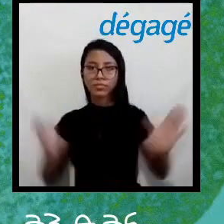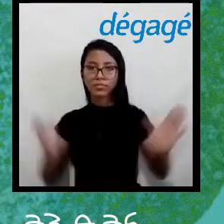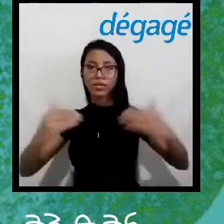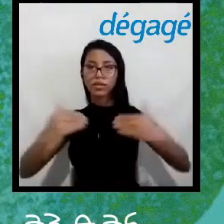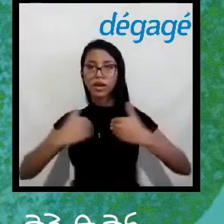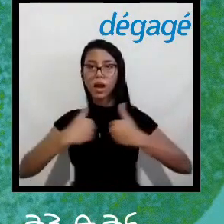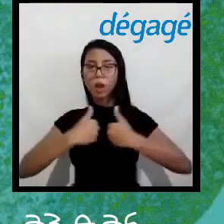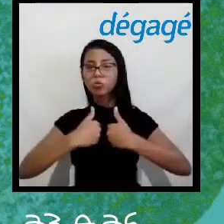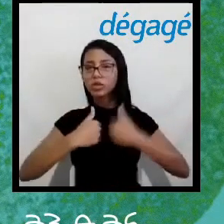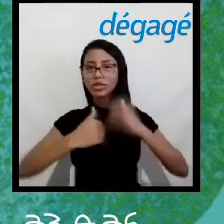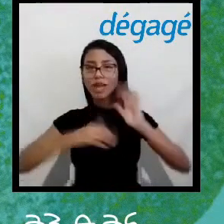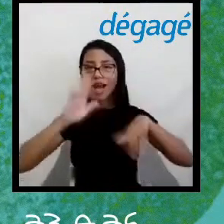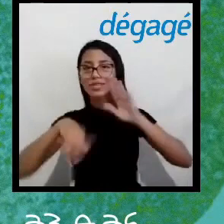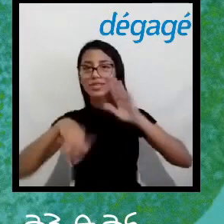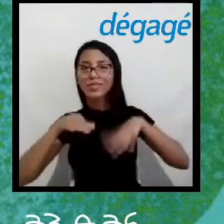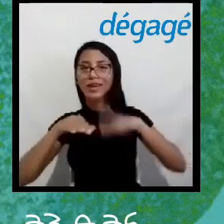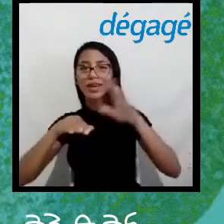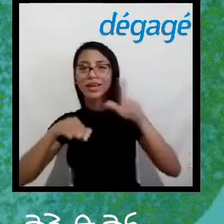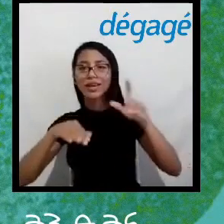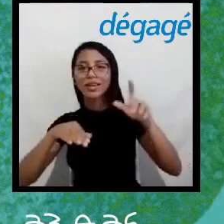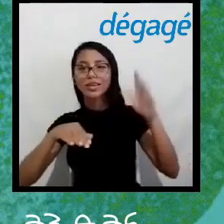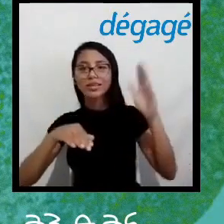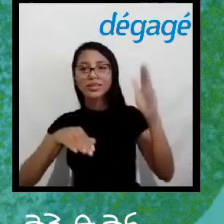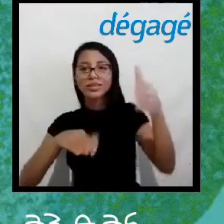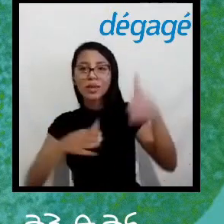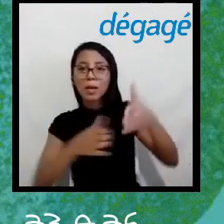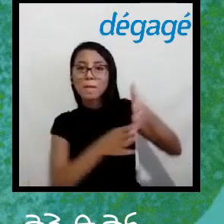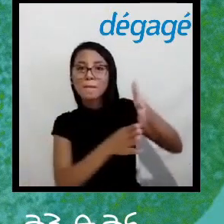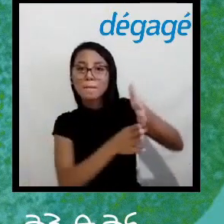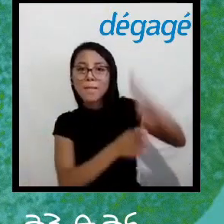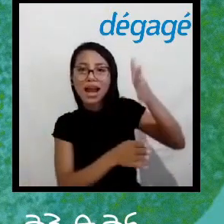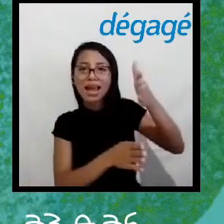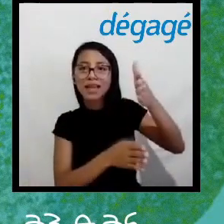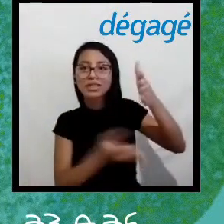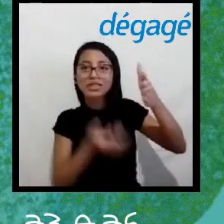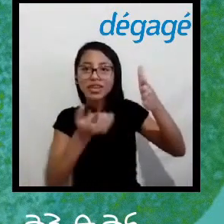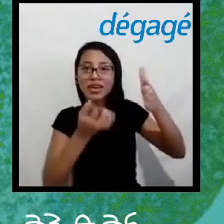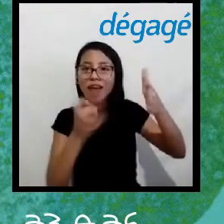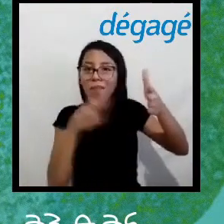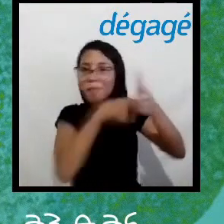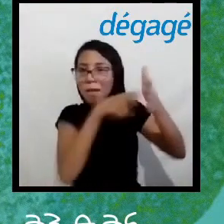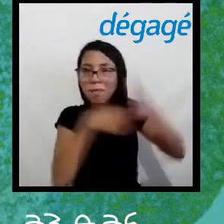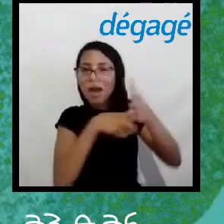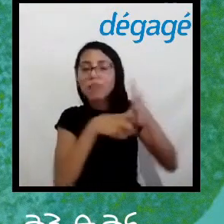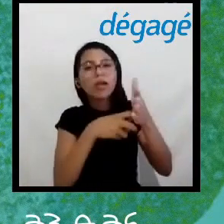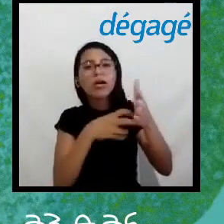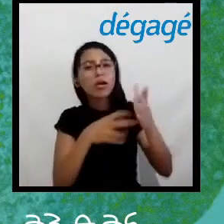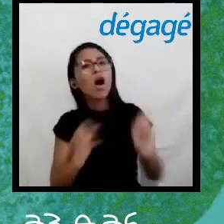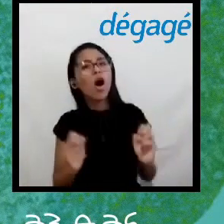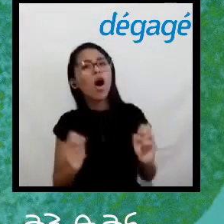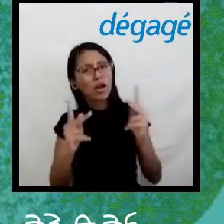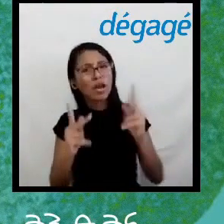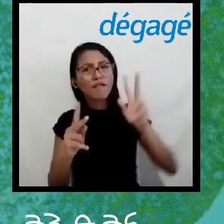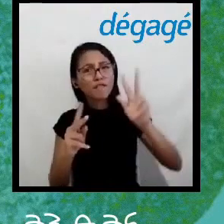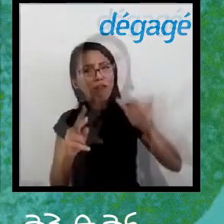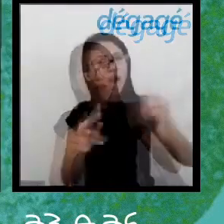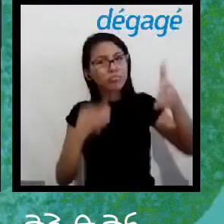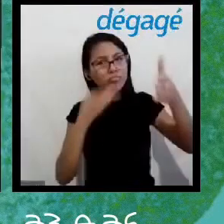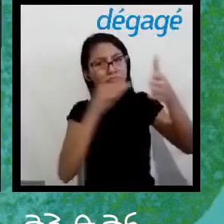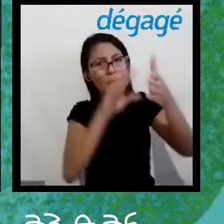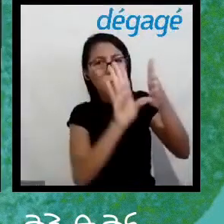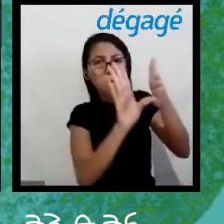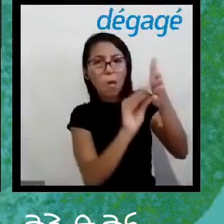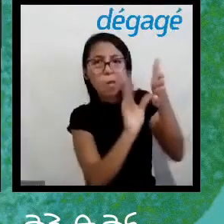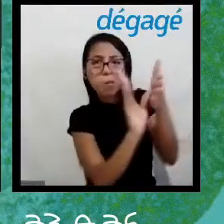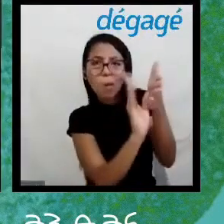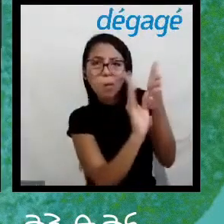no chão e bora se tacar na parede, porque a conversa é essa, o papo é esse. Né? Então, eu acho que sobre essa sua questão,